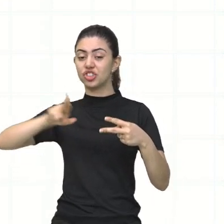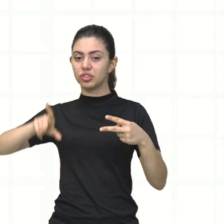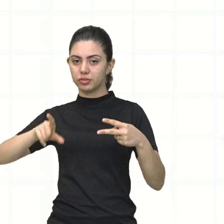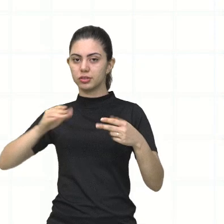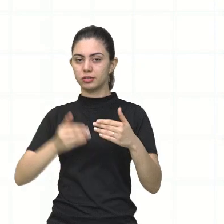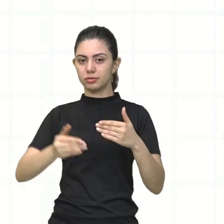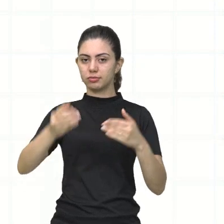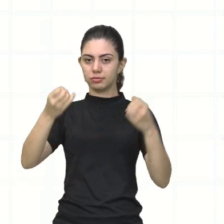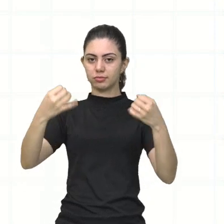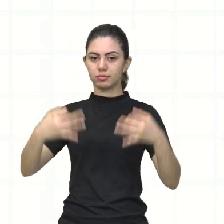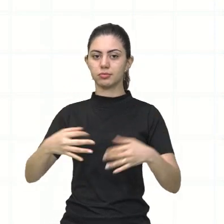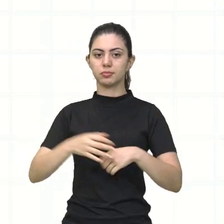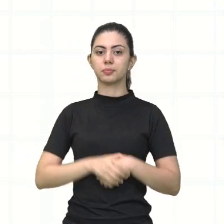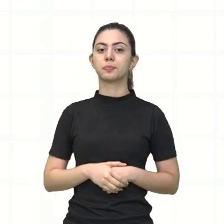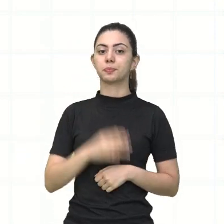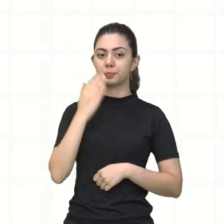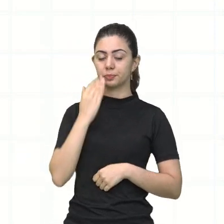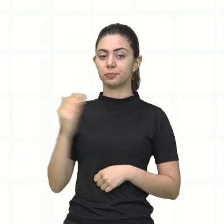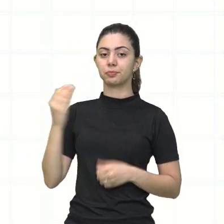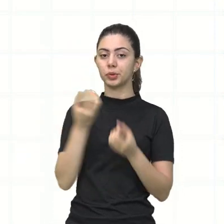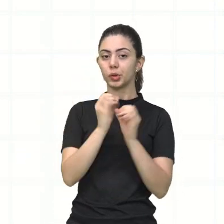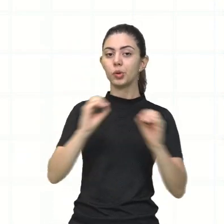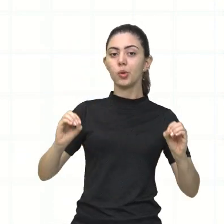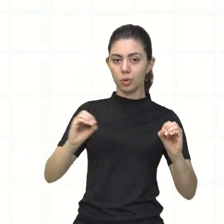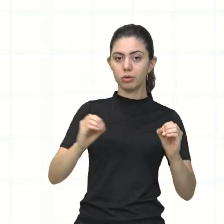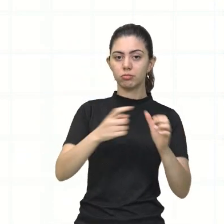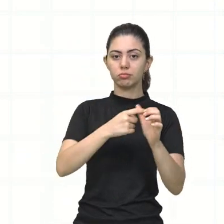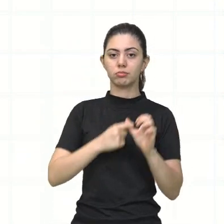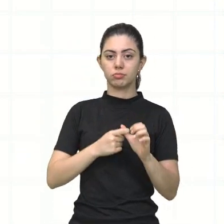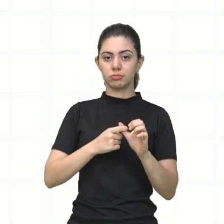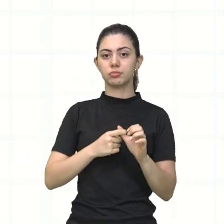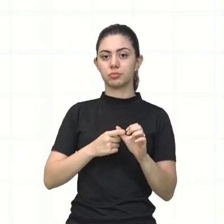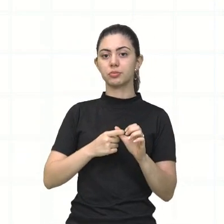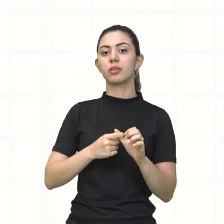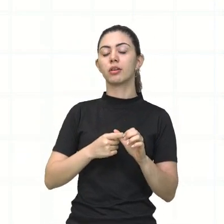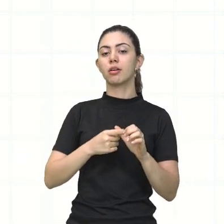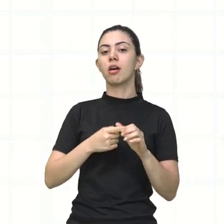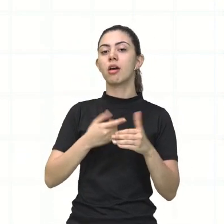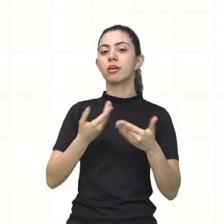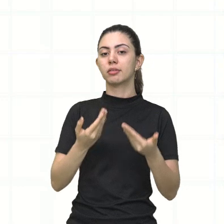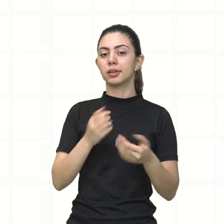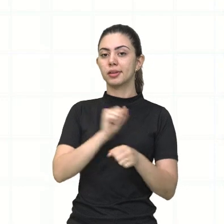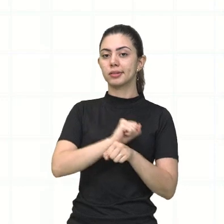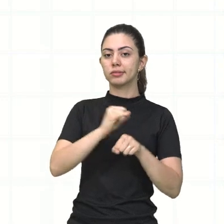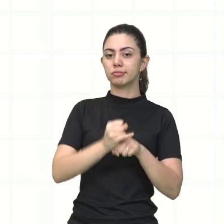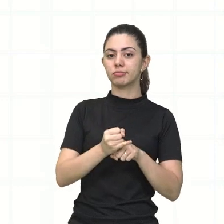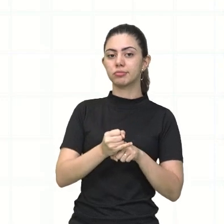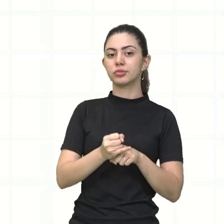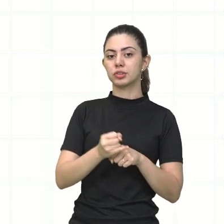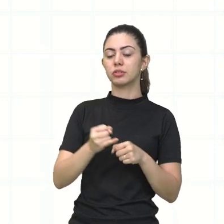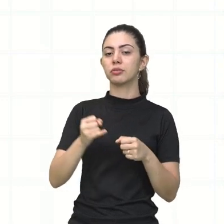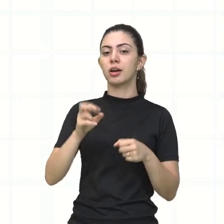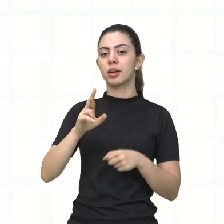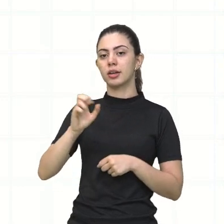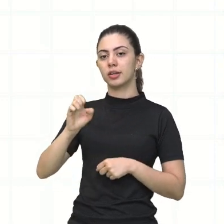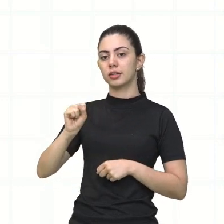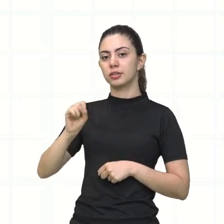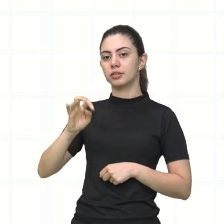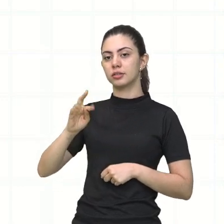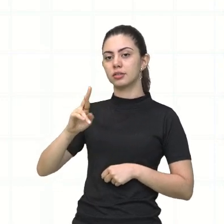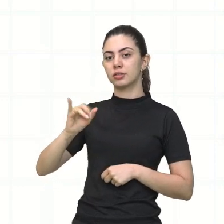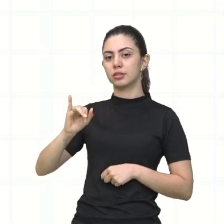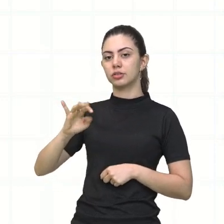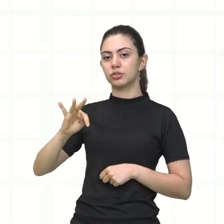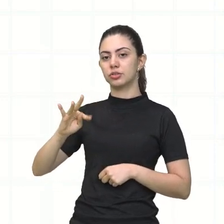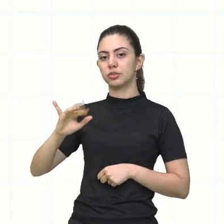já. Começando aqui pelas restritivas, essas orações fornecem informações essenciais sobre o sujeito.